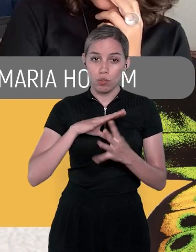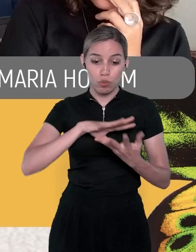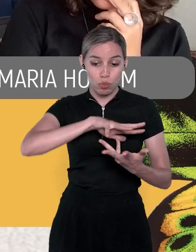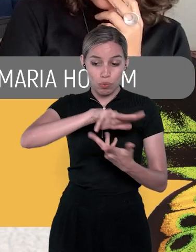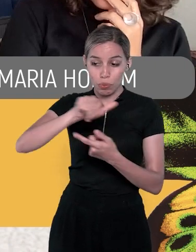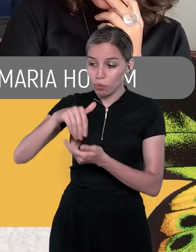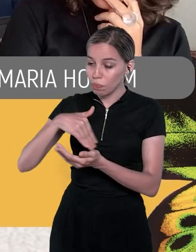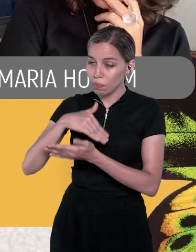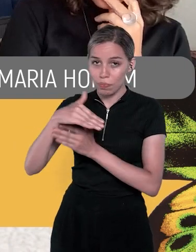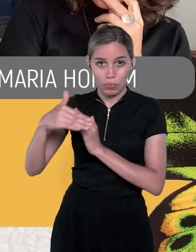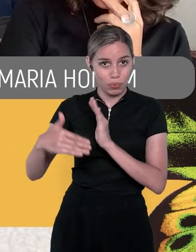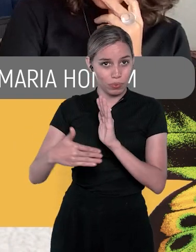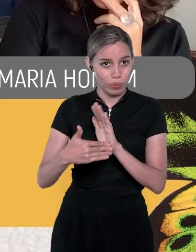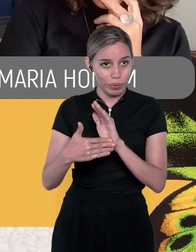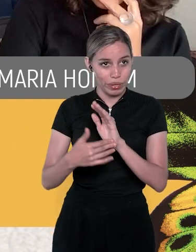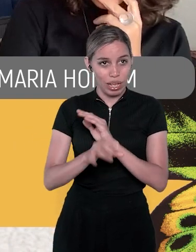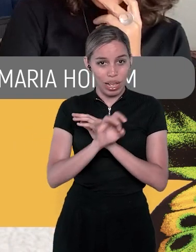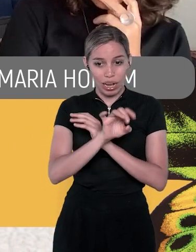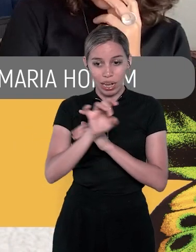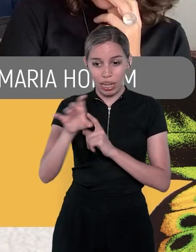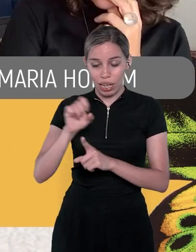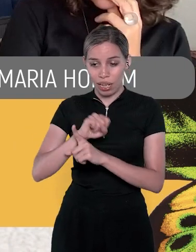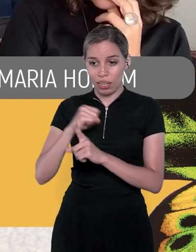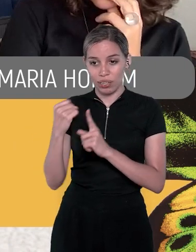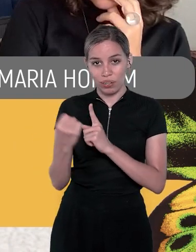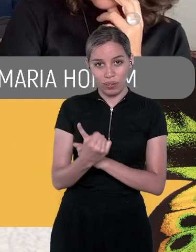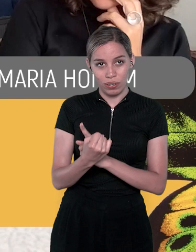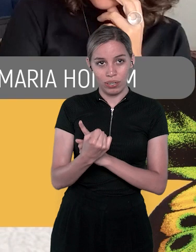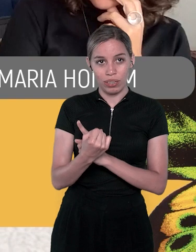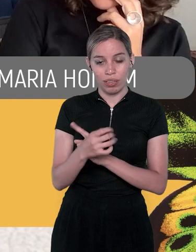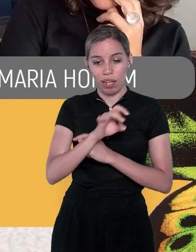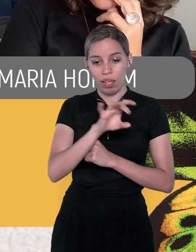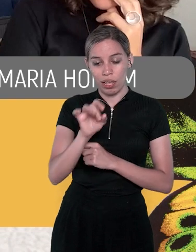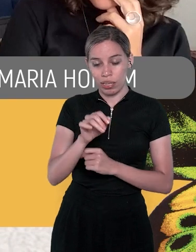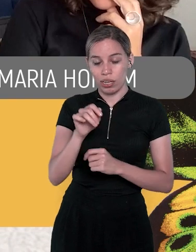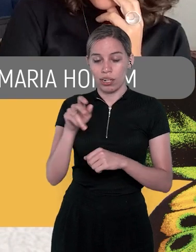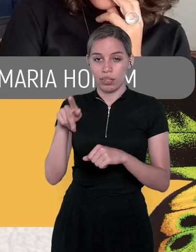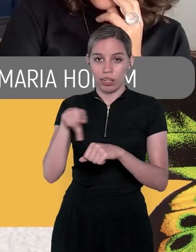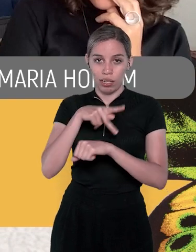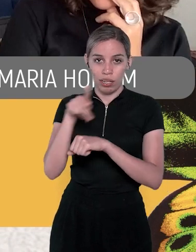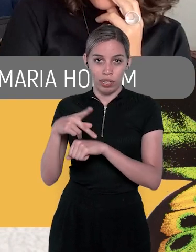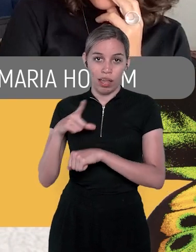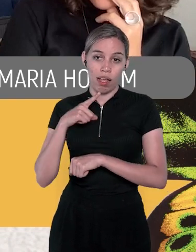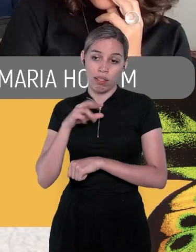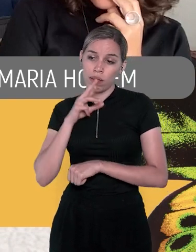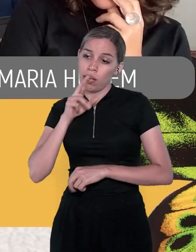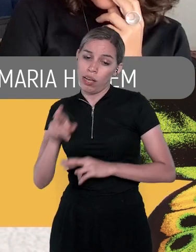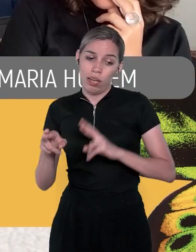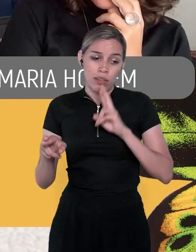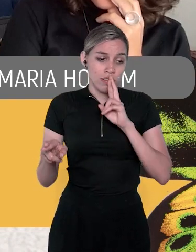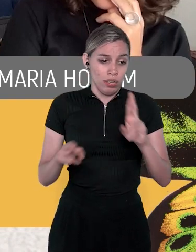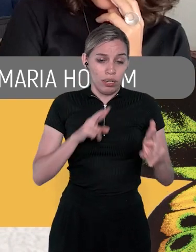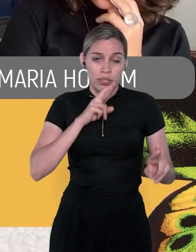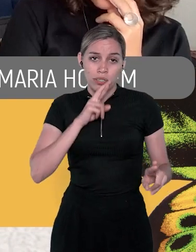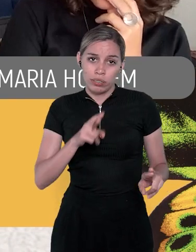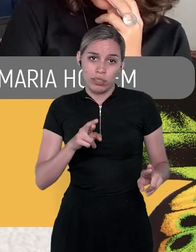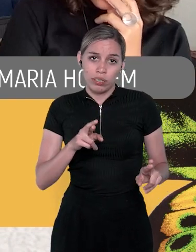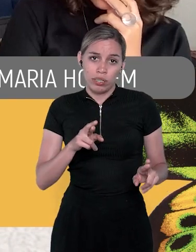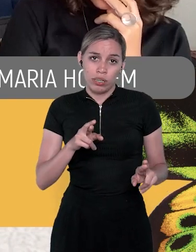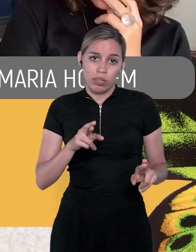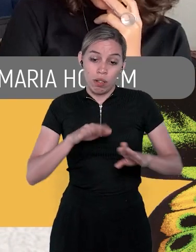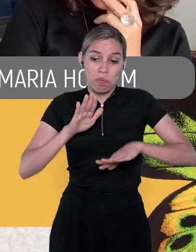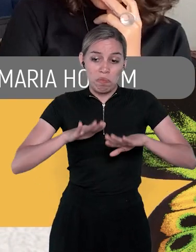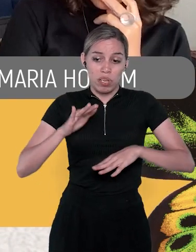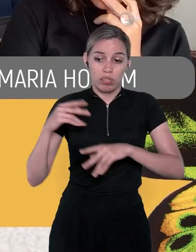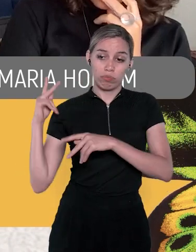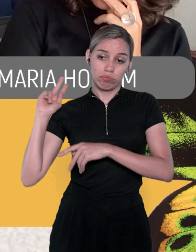mundo inteiro. E aí, cada sociedade, cada mundo, cada país tem as respostas que também carrega a